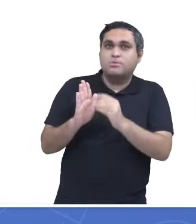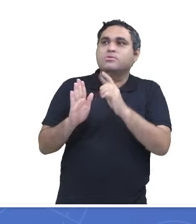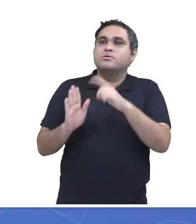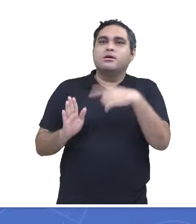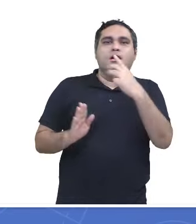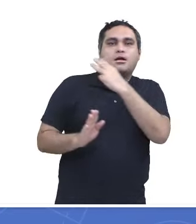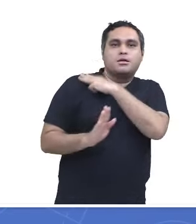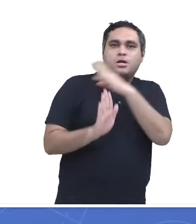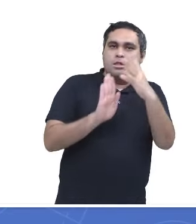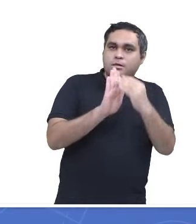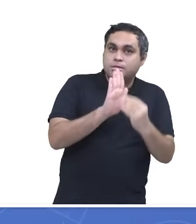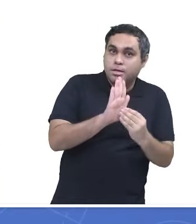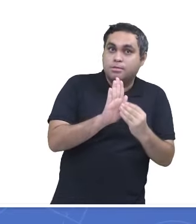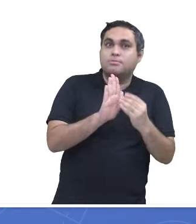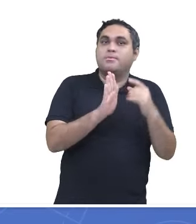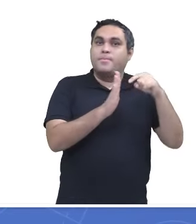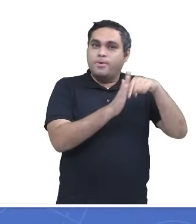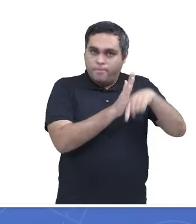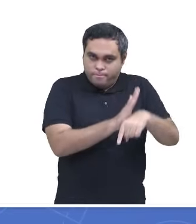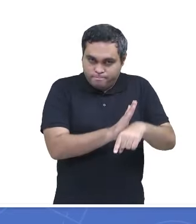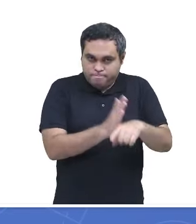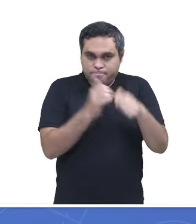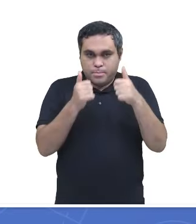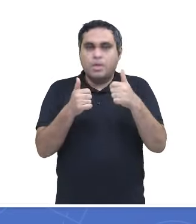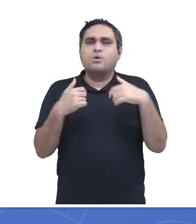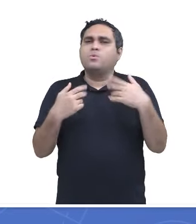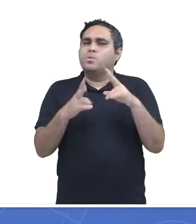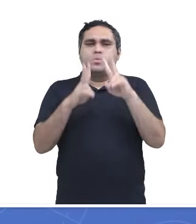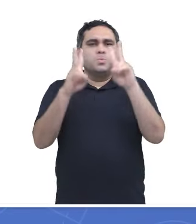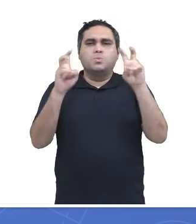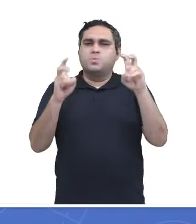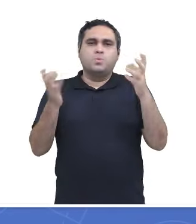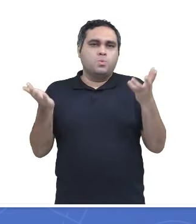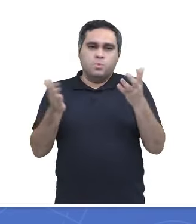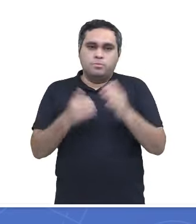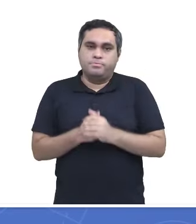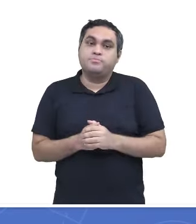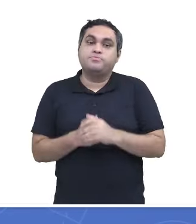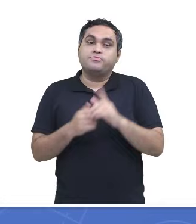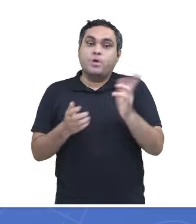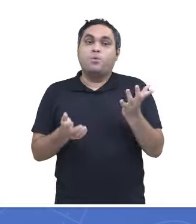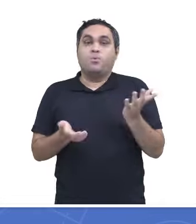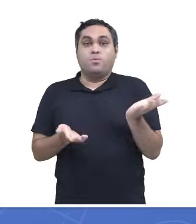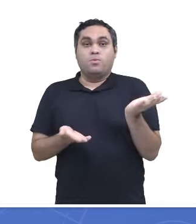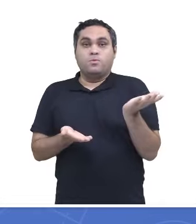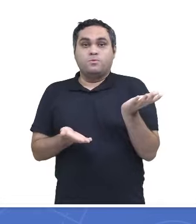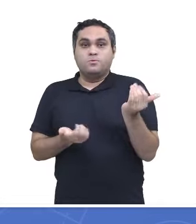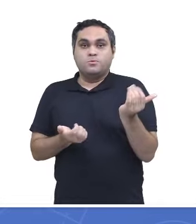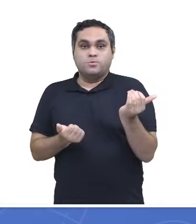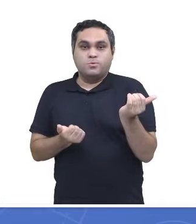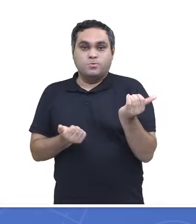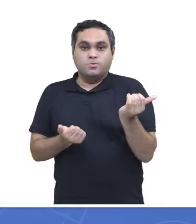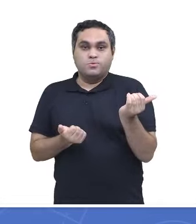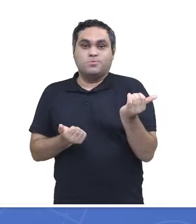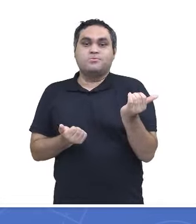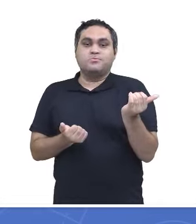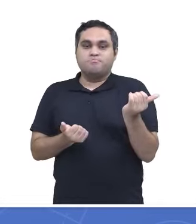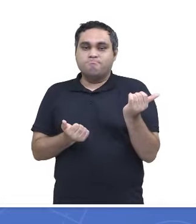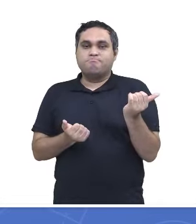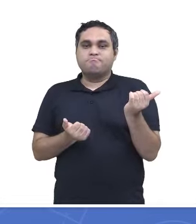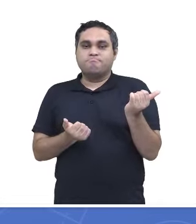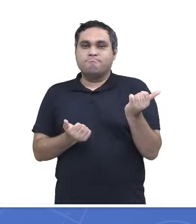E qual é o nosso conteúdo de hoje? O conteúdo de hoje é Juventude, um